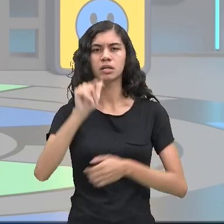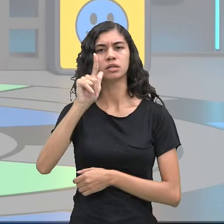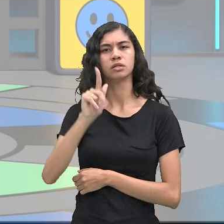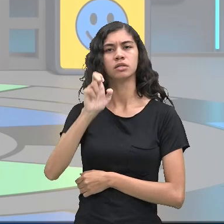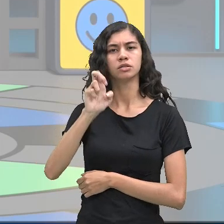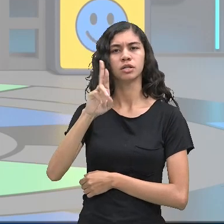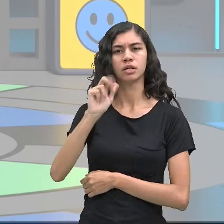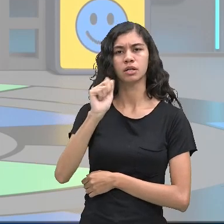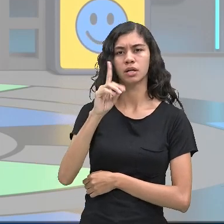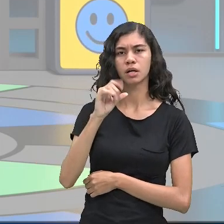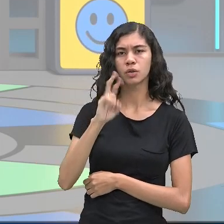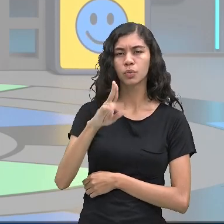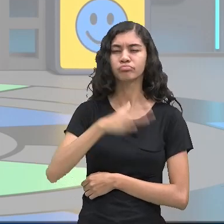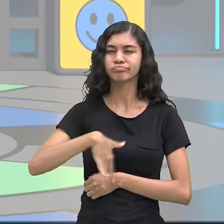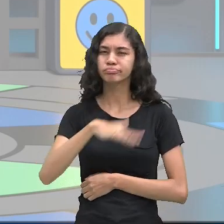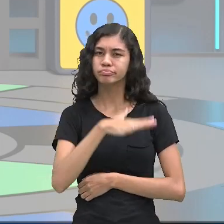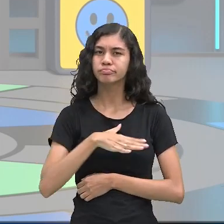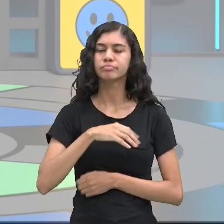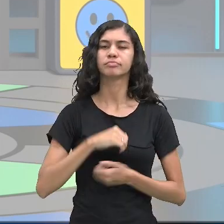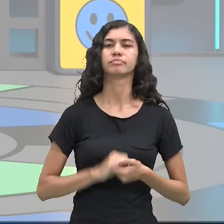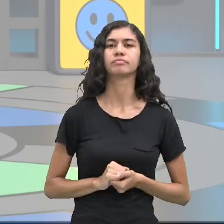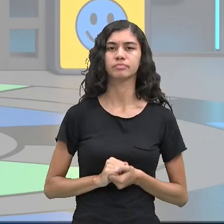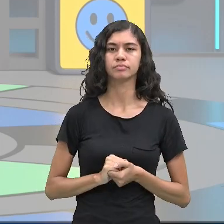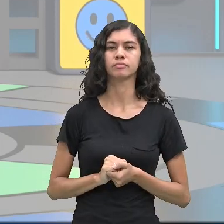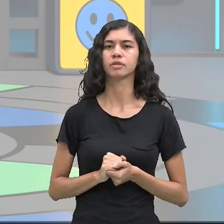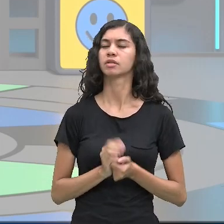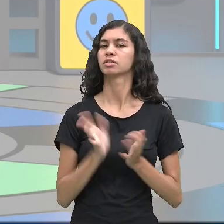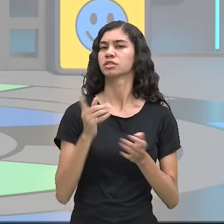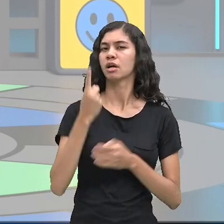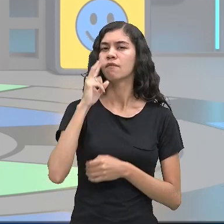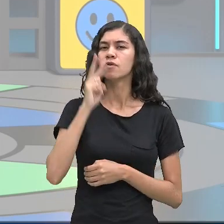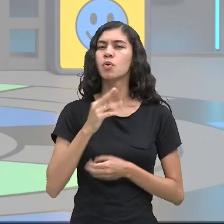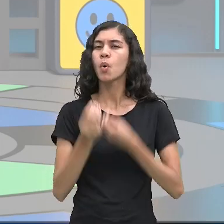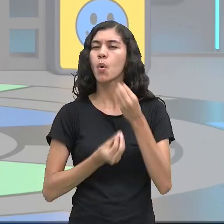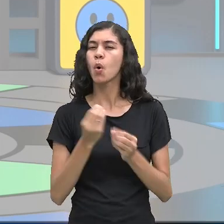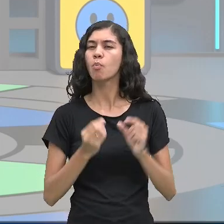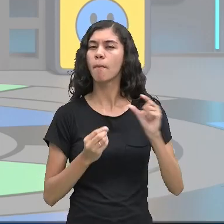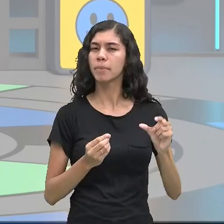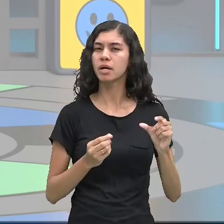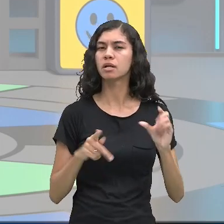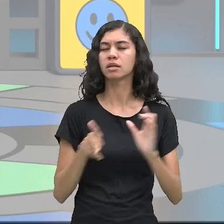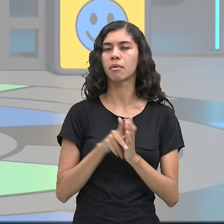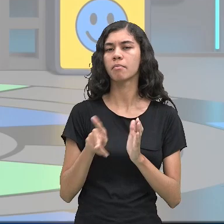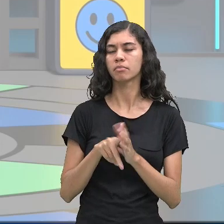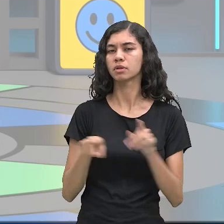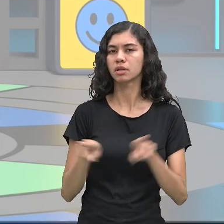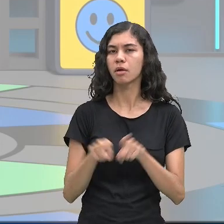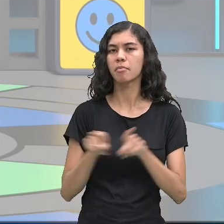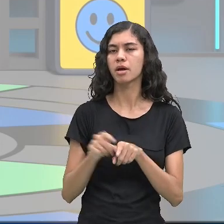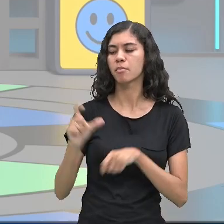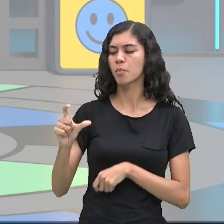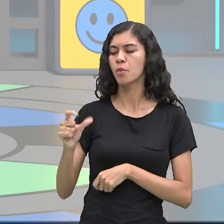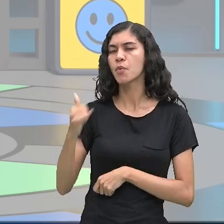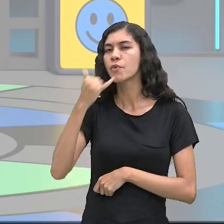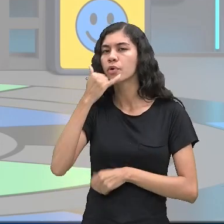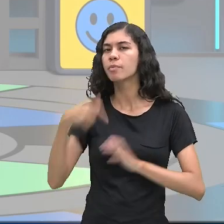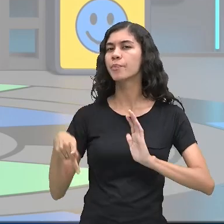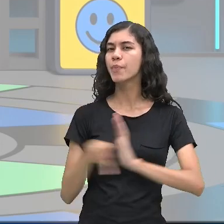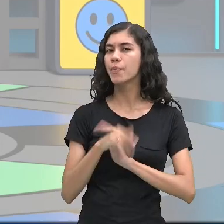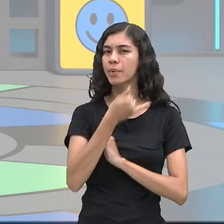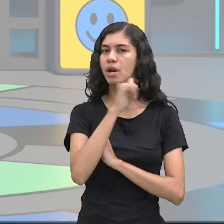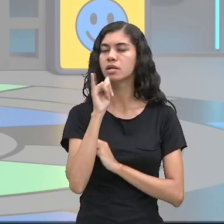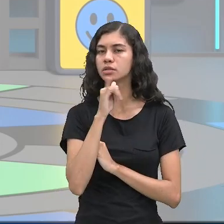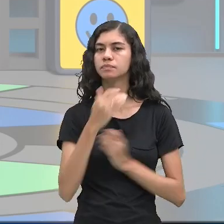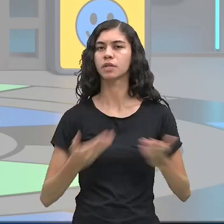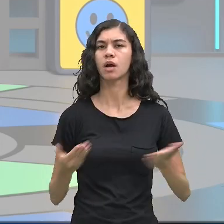é? A gente já viu como funciona aí uma pilha, não é? E uma bateria, e agora nós vamos